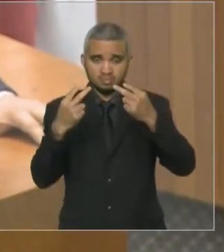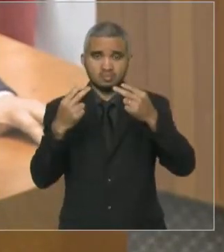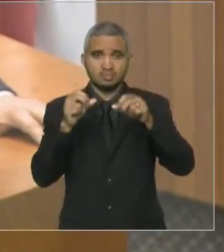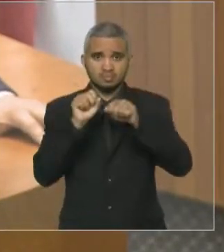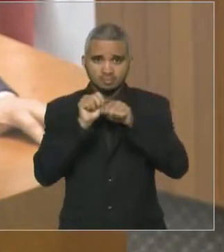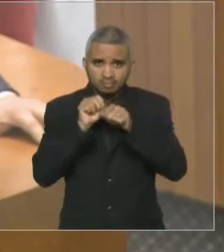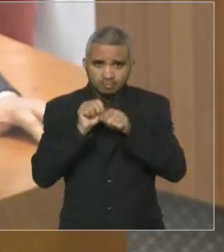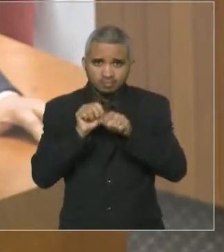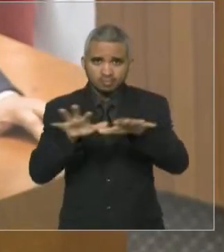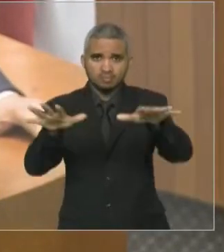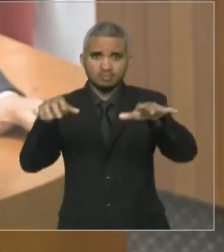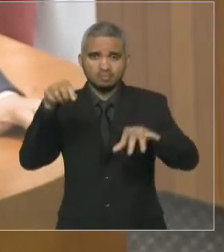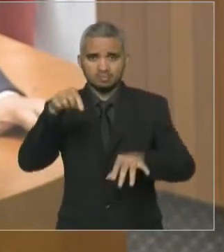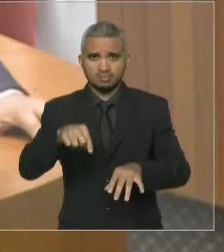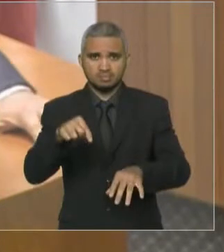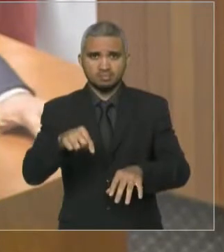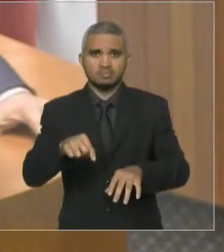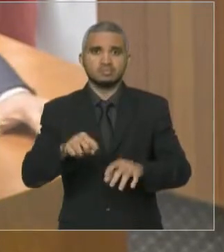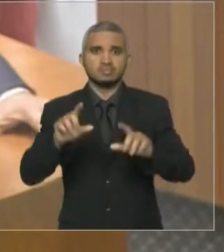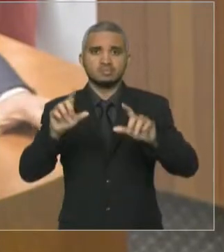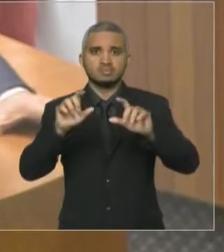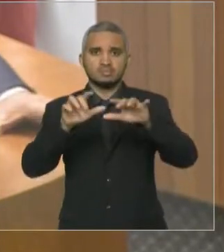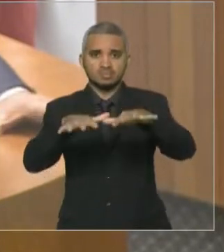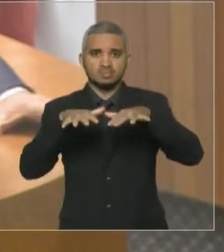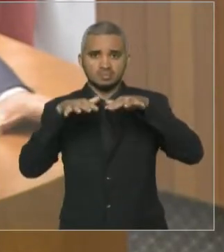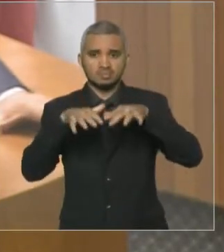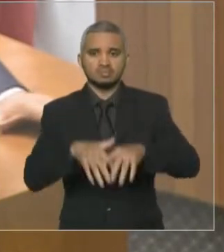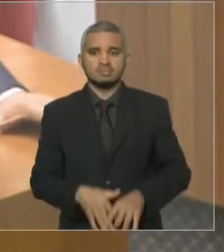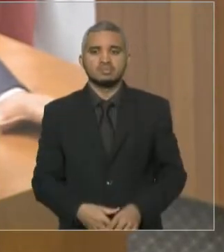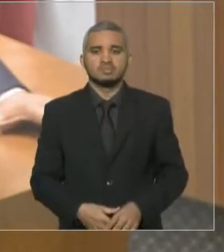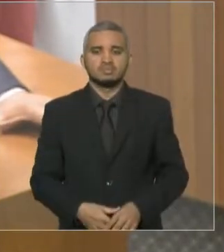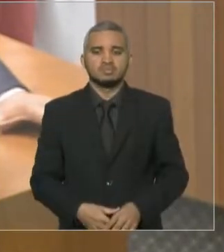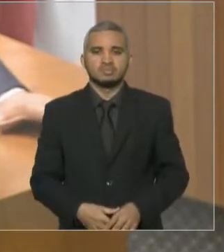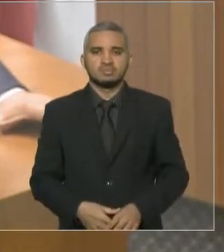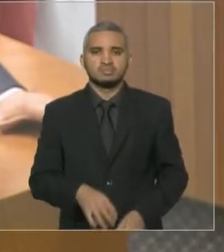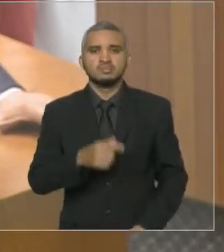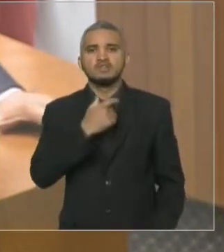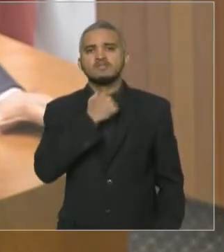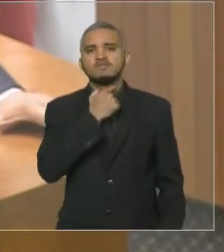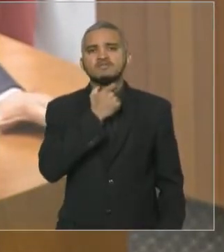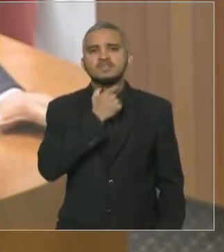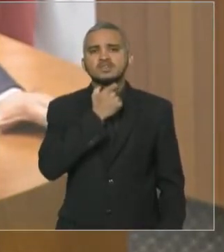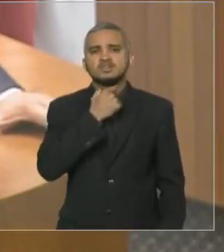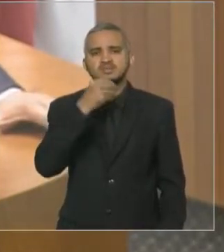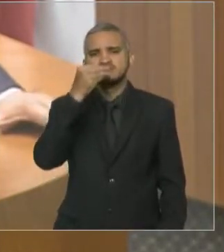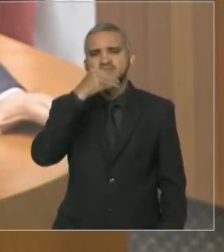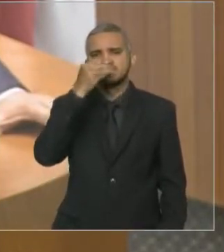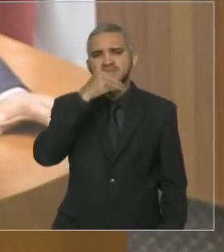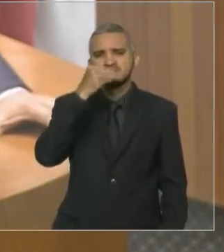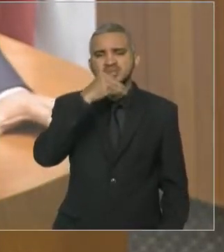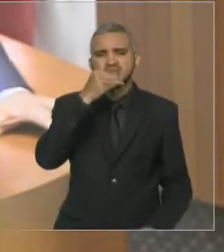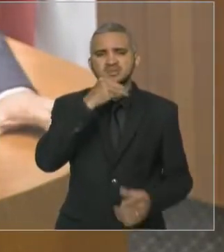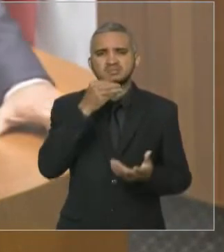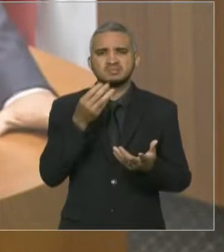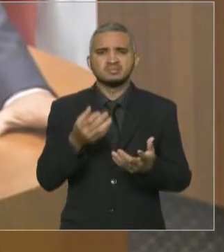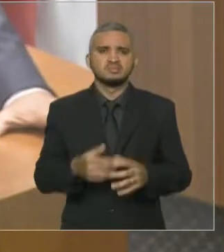sessão, o pouco que me resta de voz, eu quero, nesta